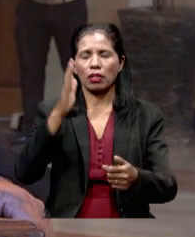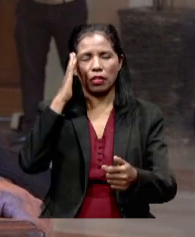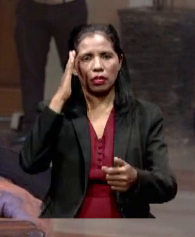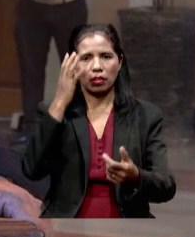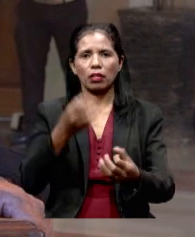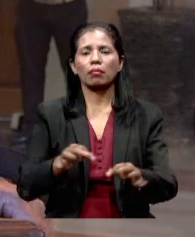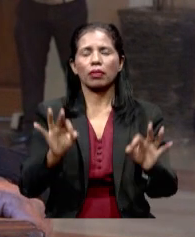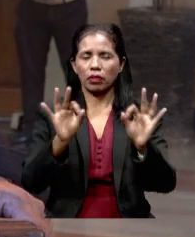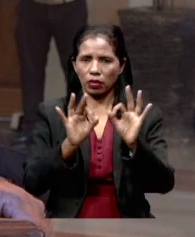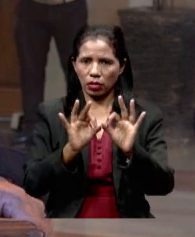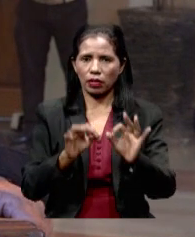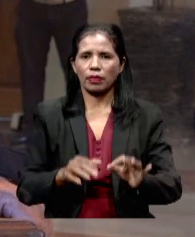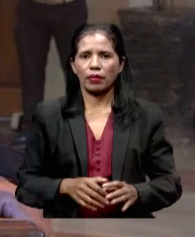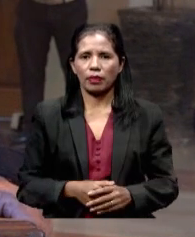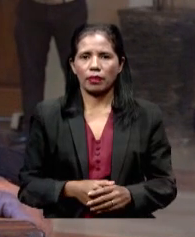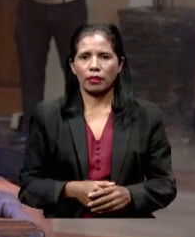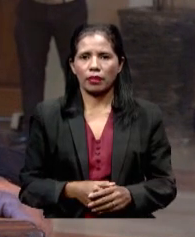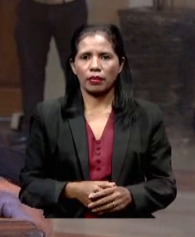portanto,